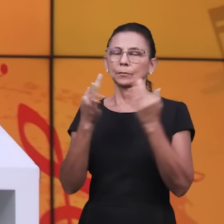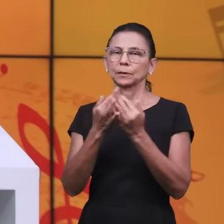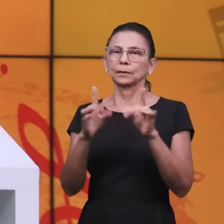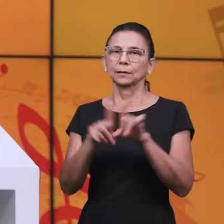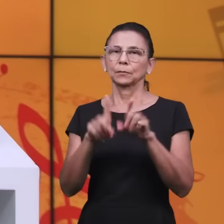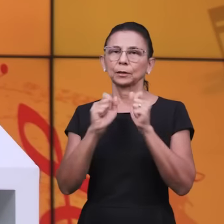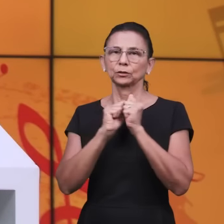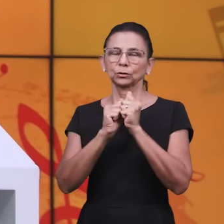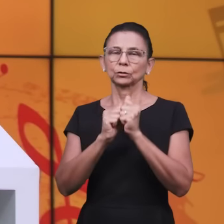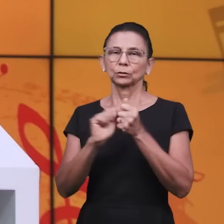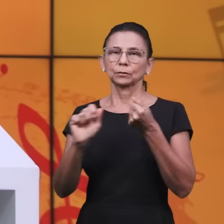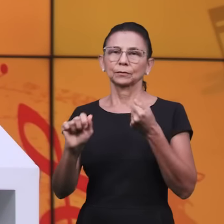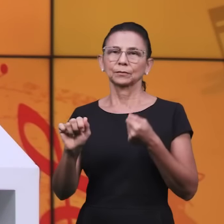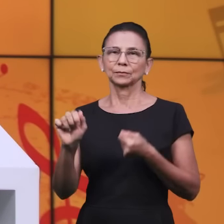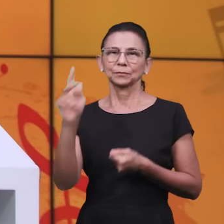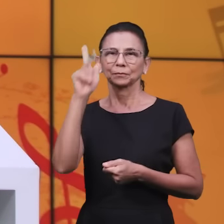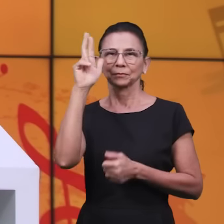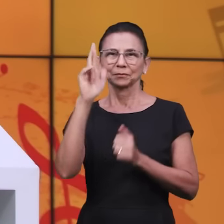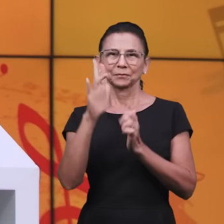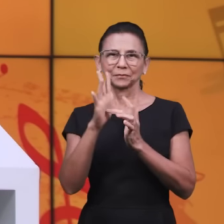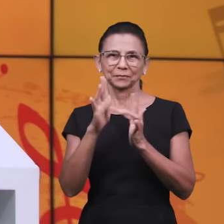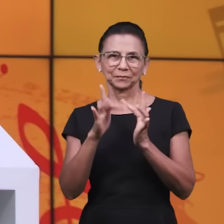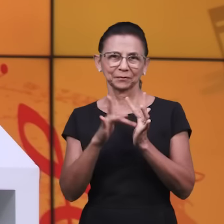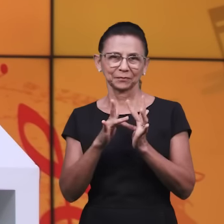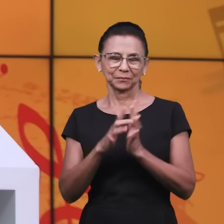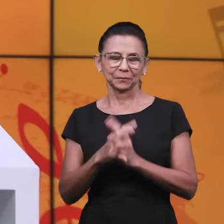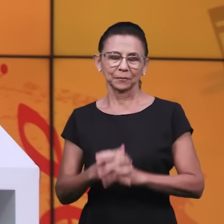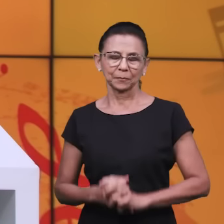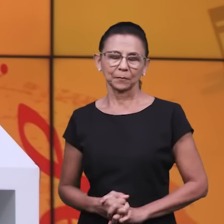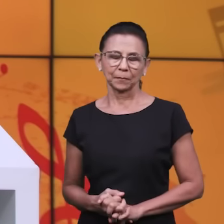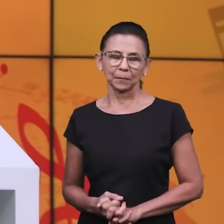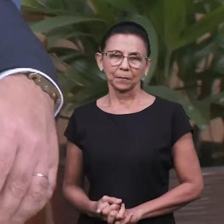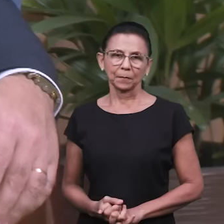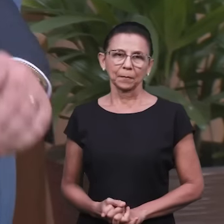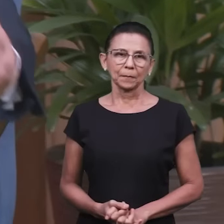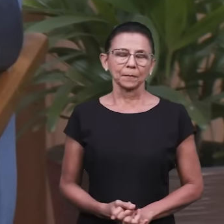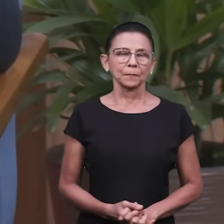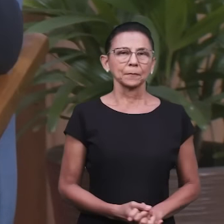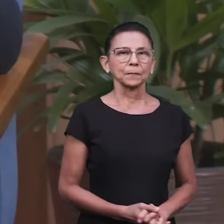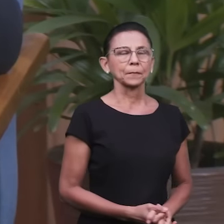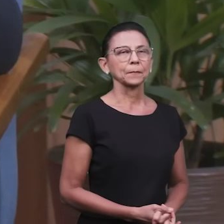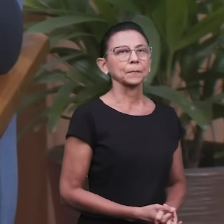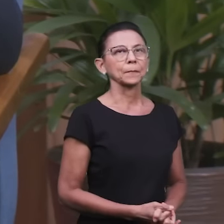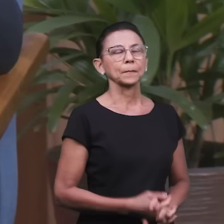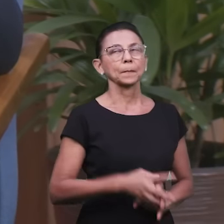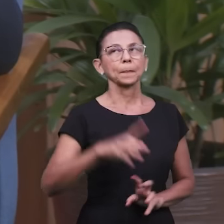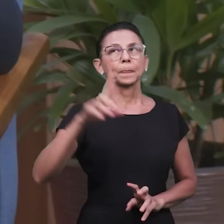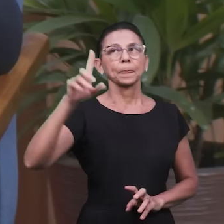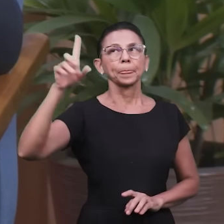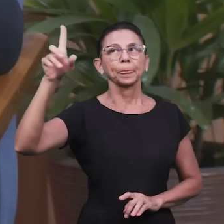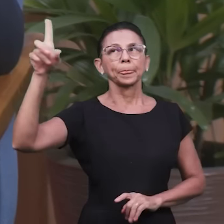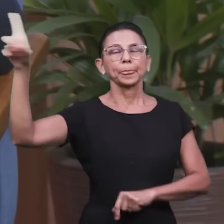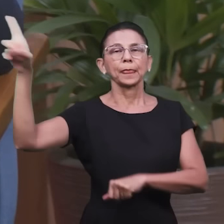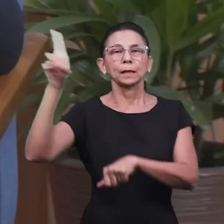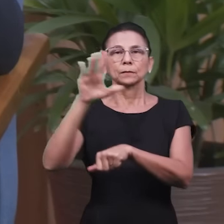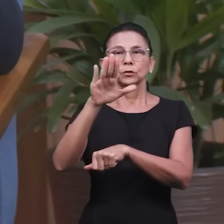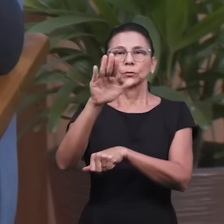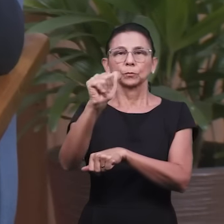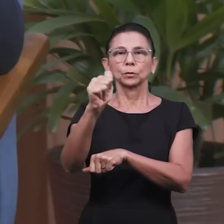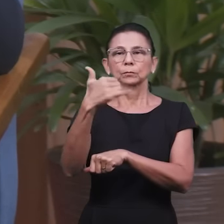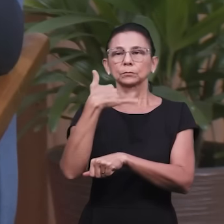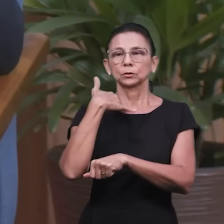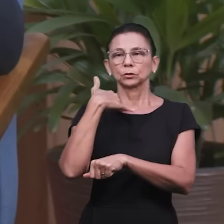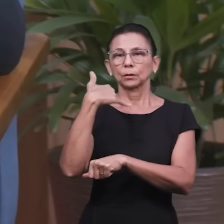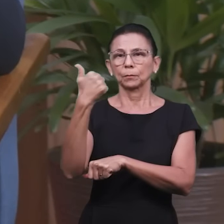tocar todos juntos. A todos a paz do Senhor Jesus. Deus nos chamou, a todos